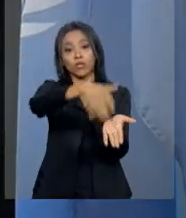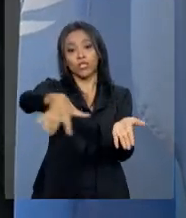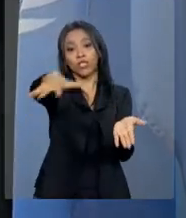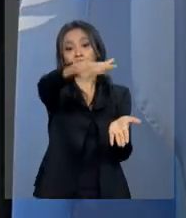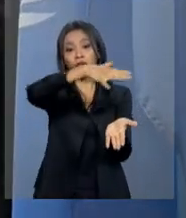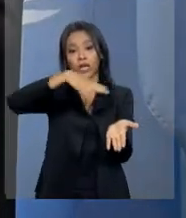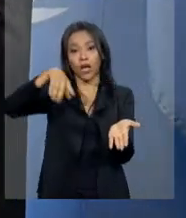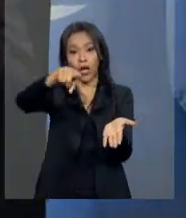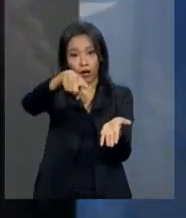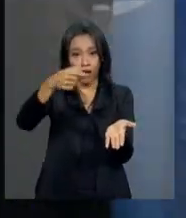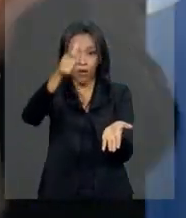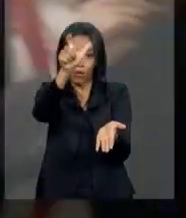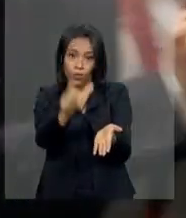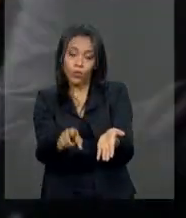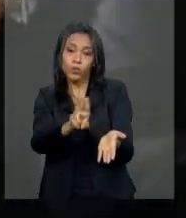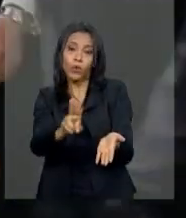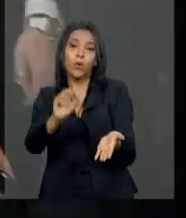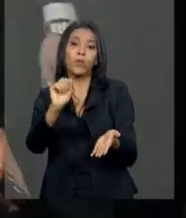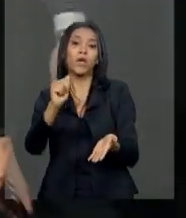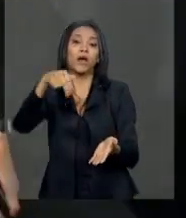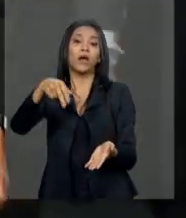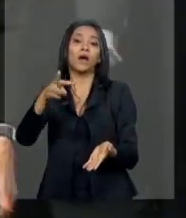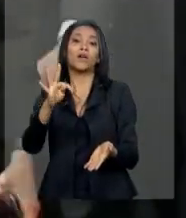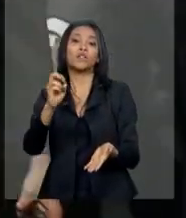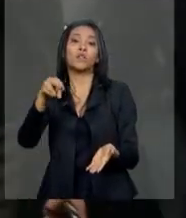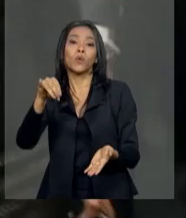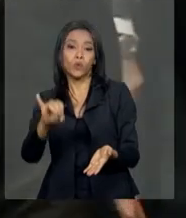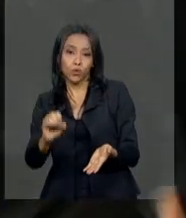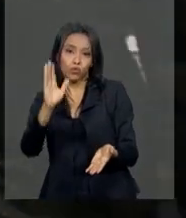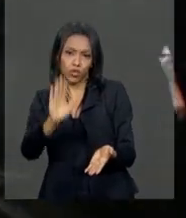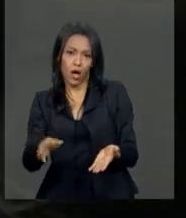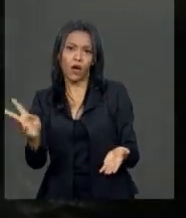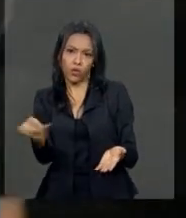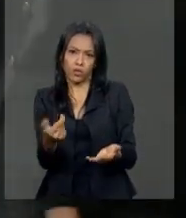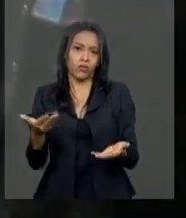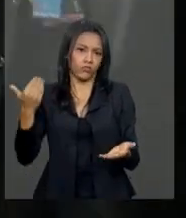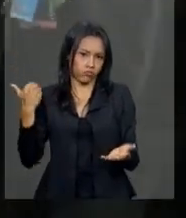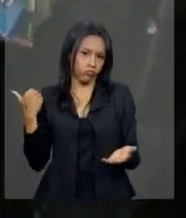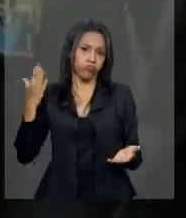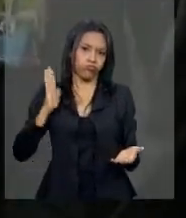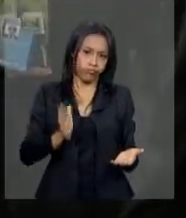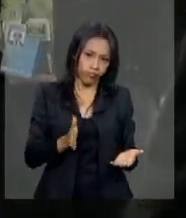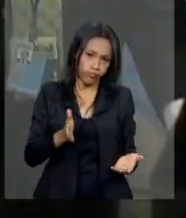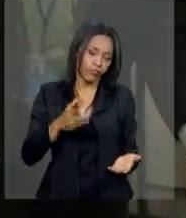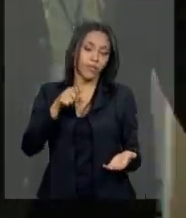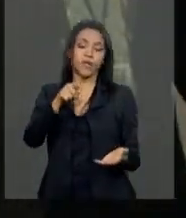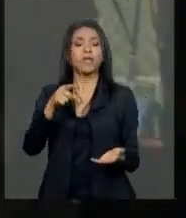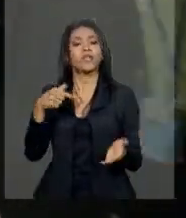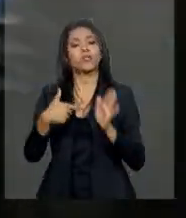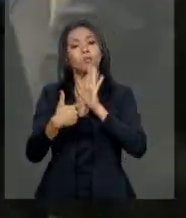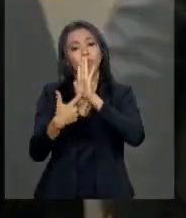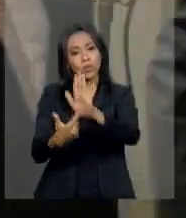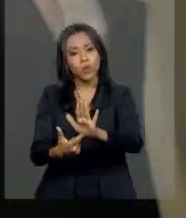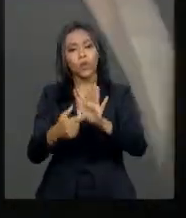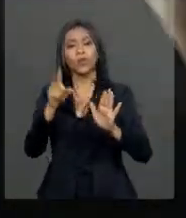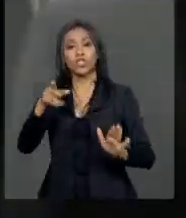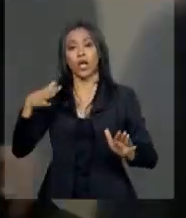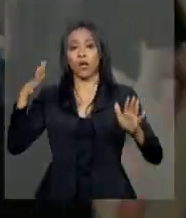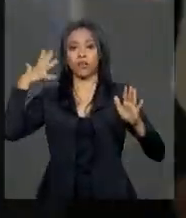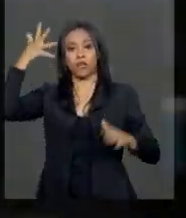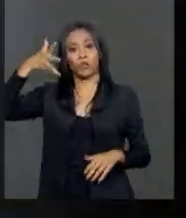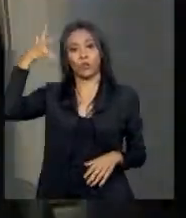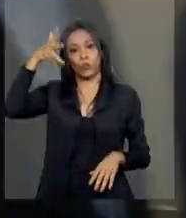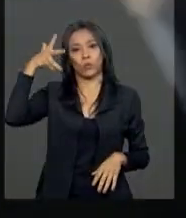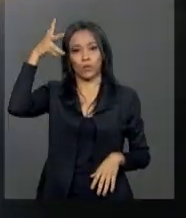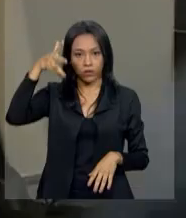o Antônio Guterres. Então, esse encontro já ocorreu também, porque a gente viu no começo da nossa transmissão o Antônio Guterres já